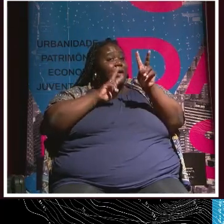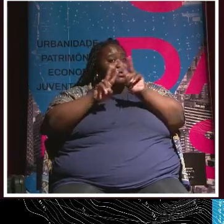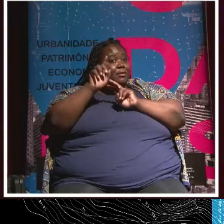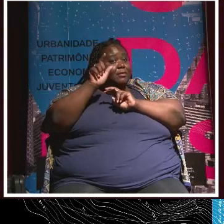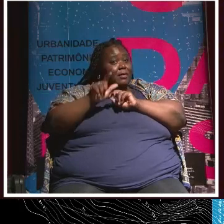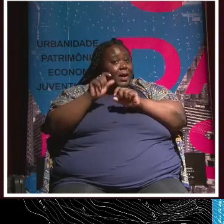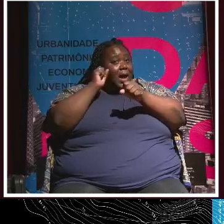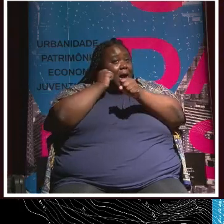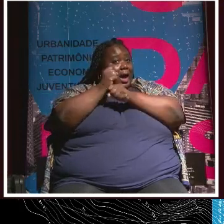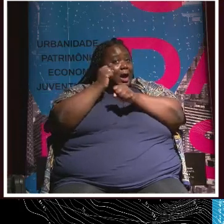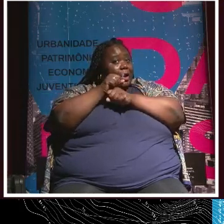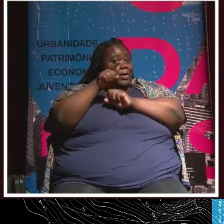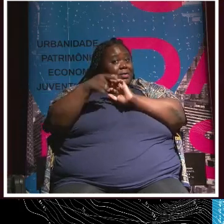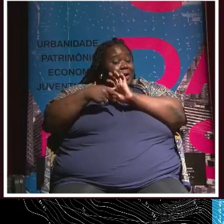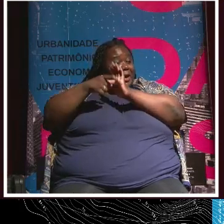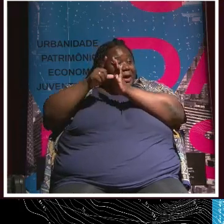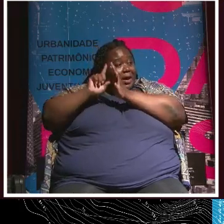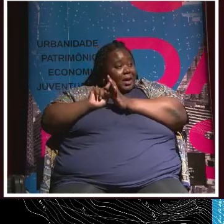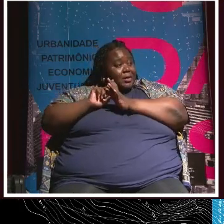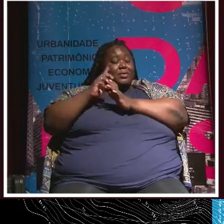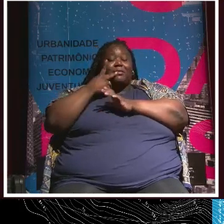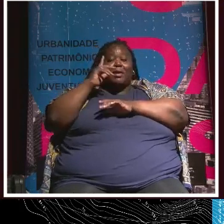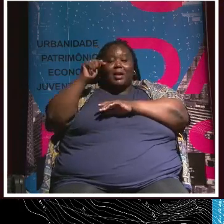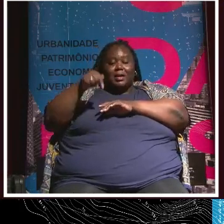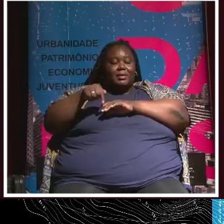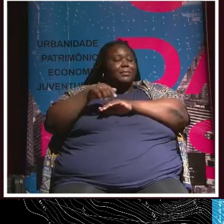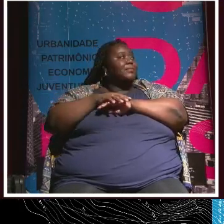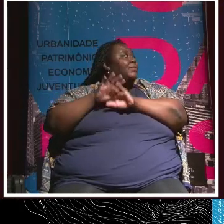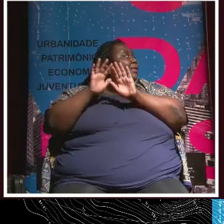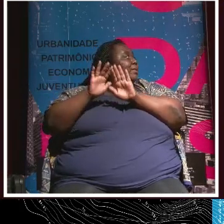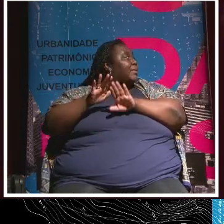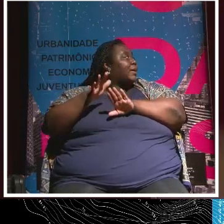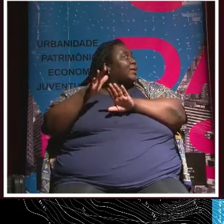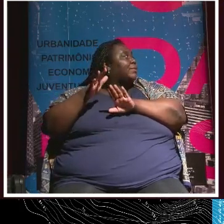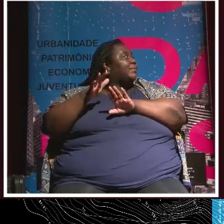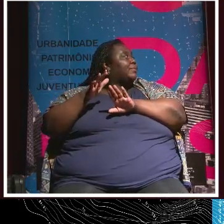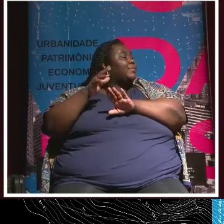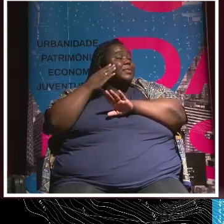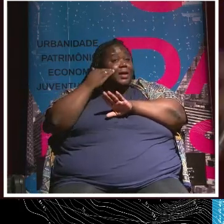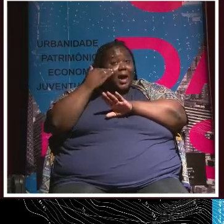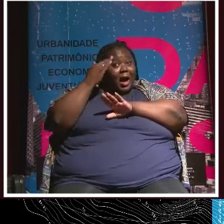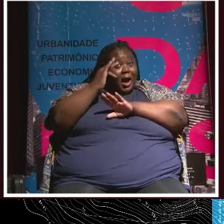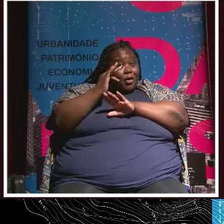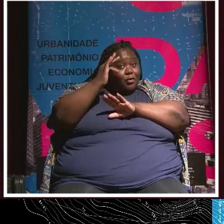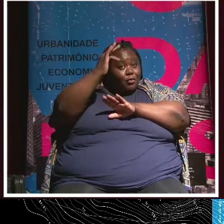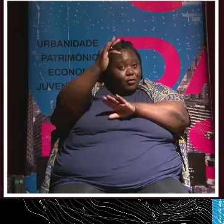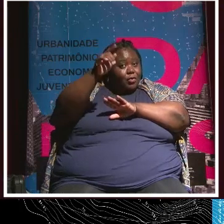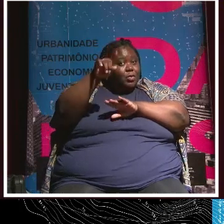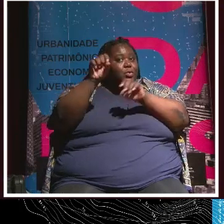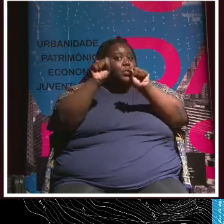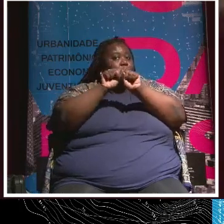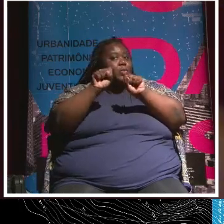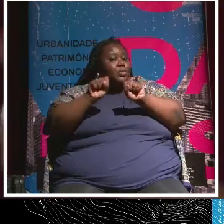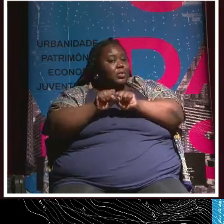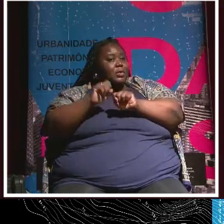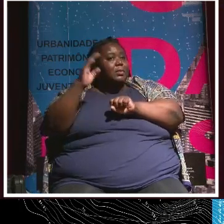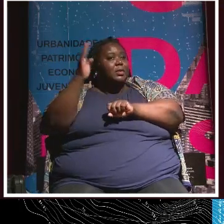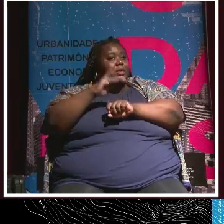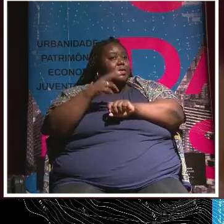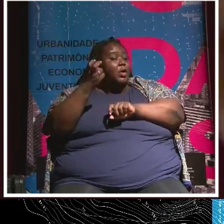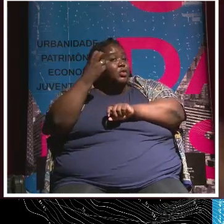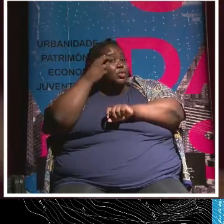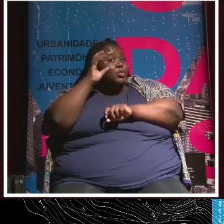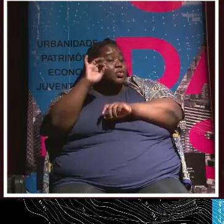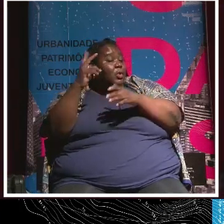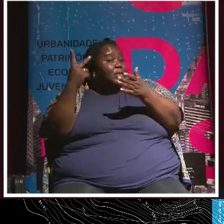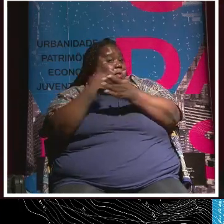essa construção que foi feita antes, já falei isso aqui nesse palco, mas enxergar à frente, porque um Sistema Nacional de Cultura só pode